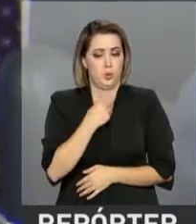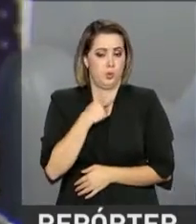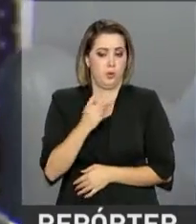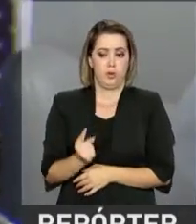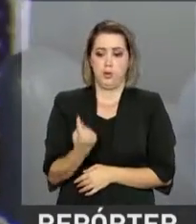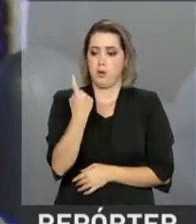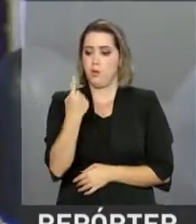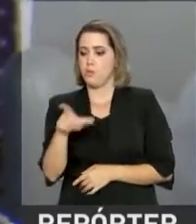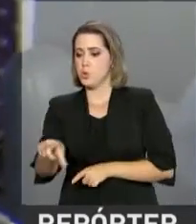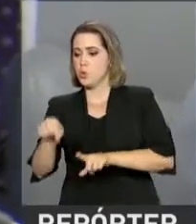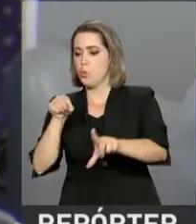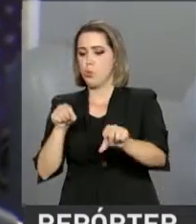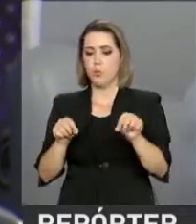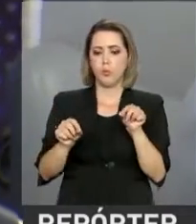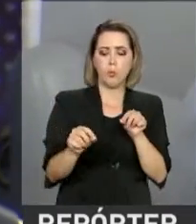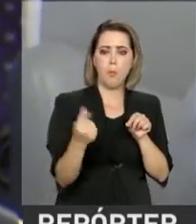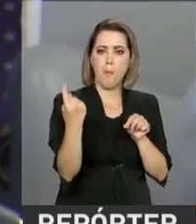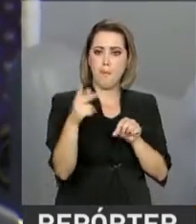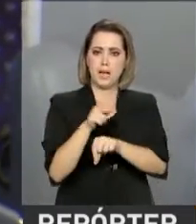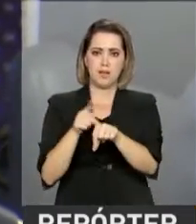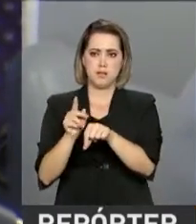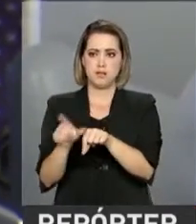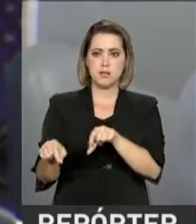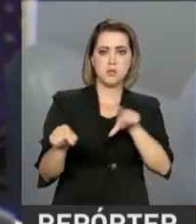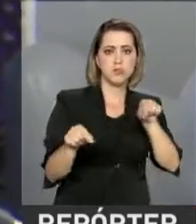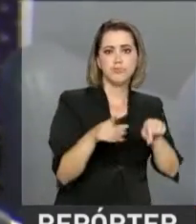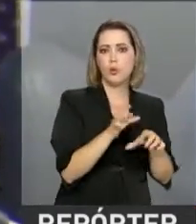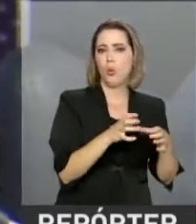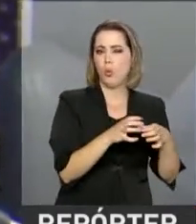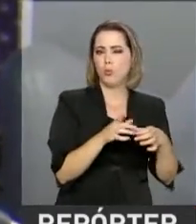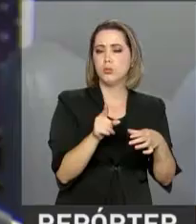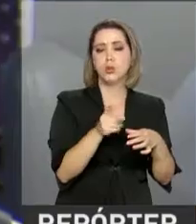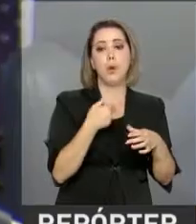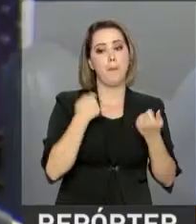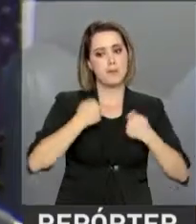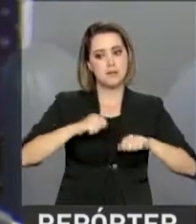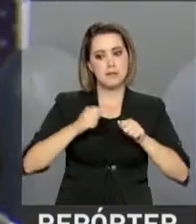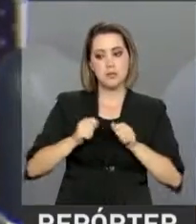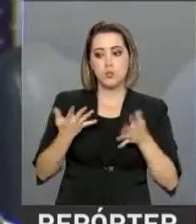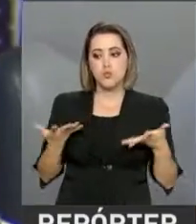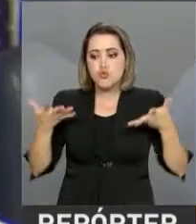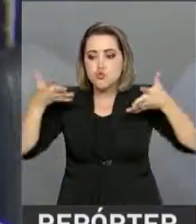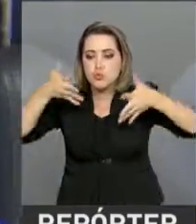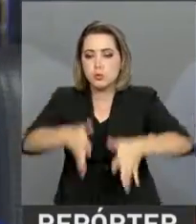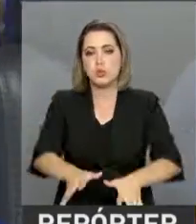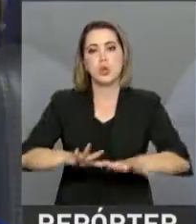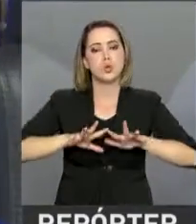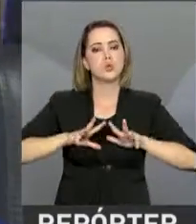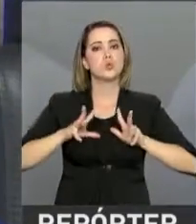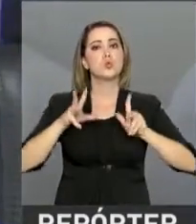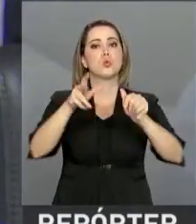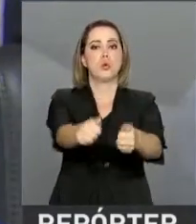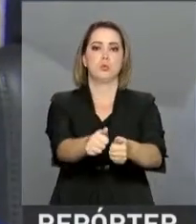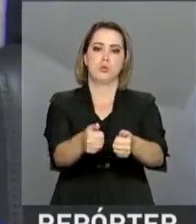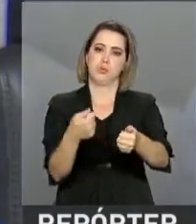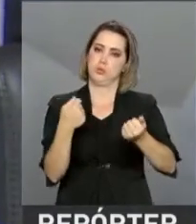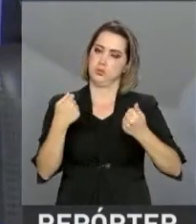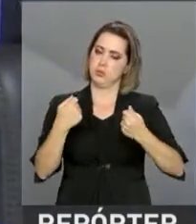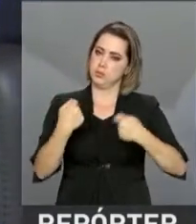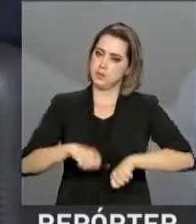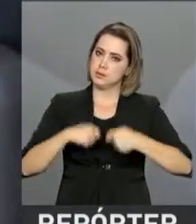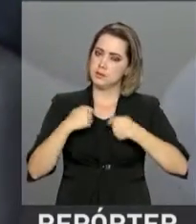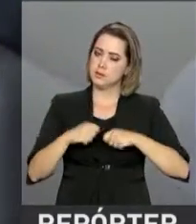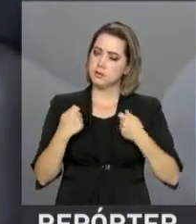esse ou aquele país, esse ou aquele mercado. Nós temos que estar preparados para participar de todos os mercados e participarmos